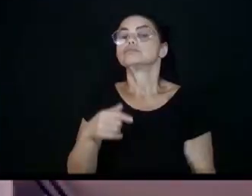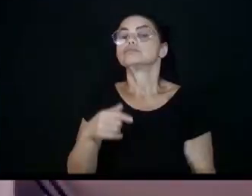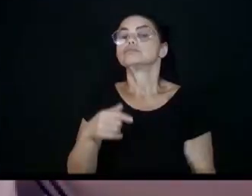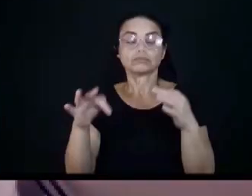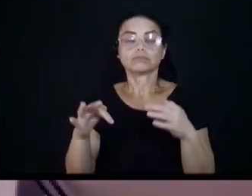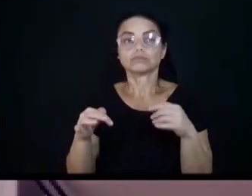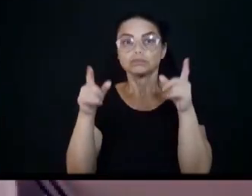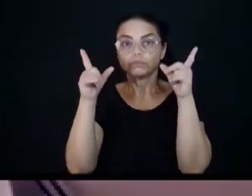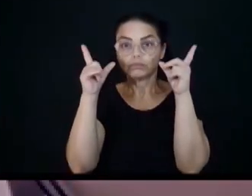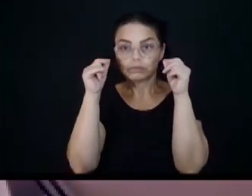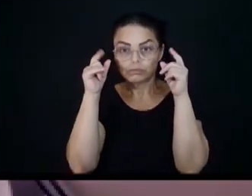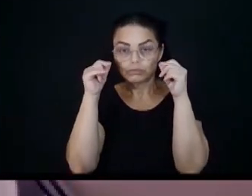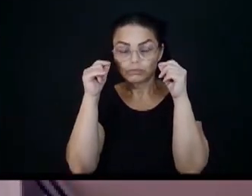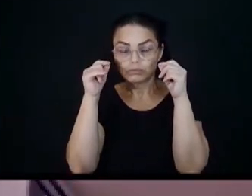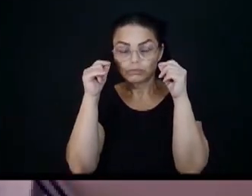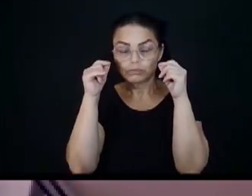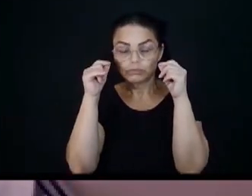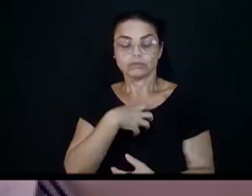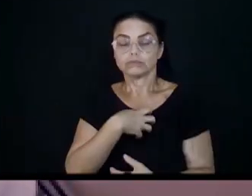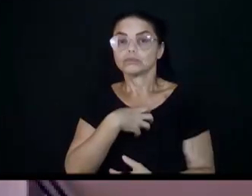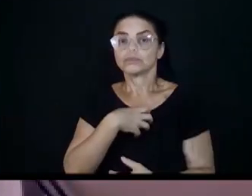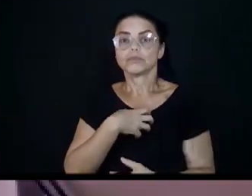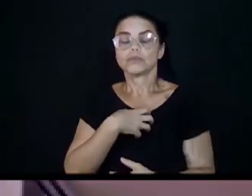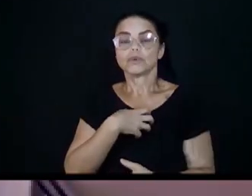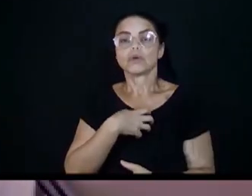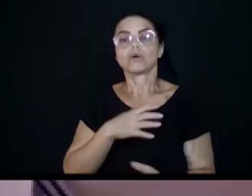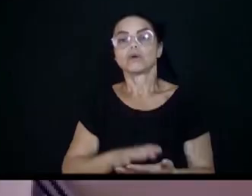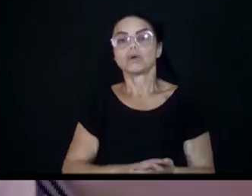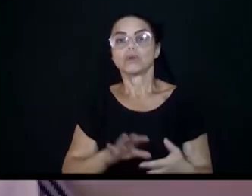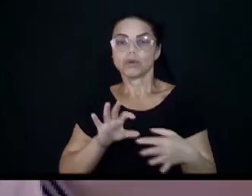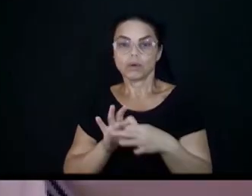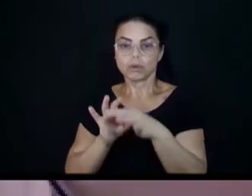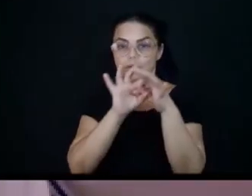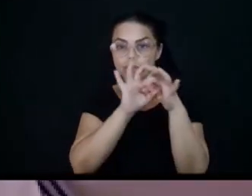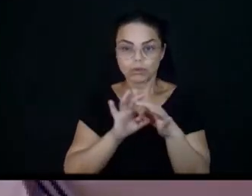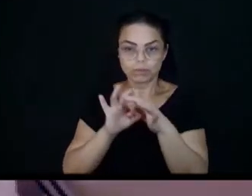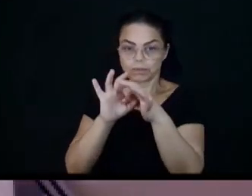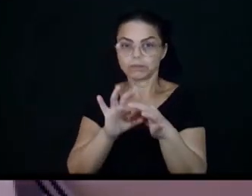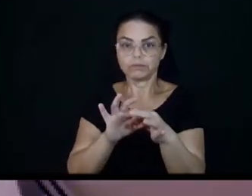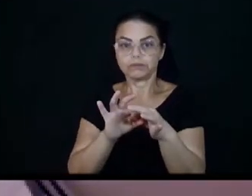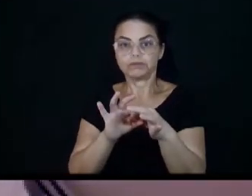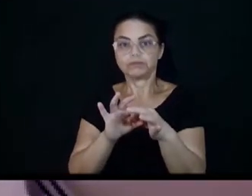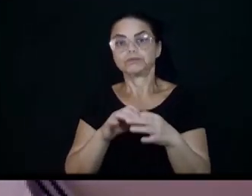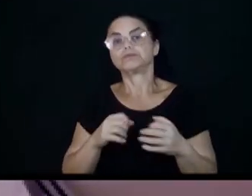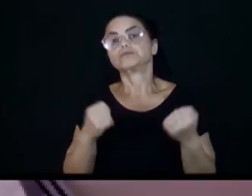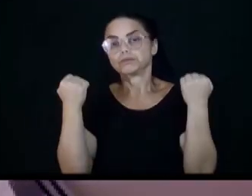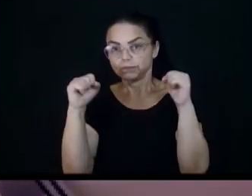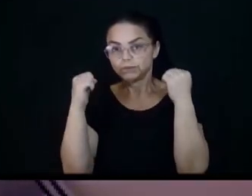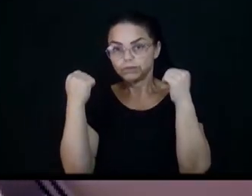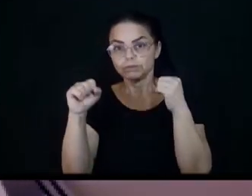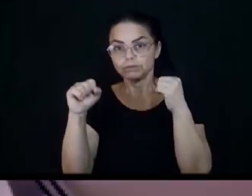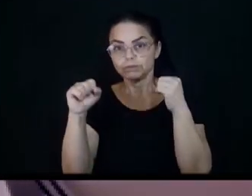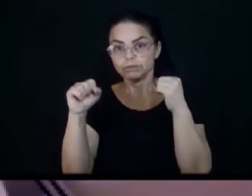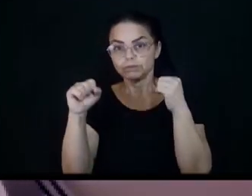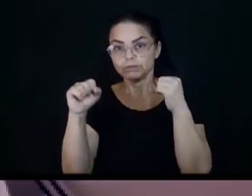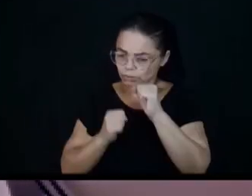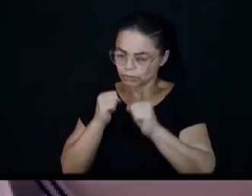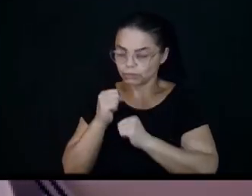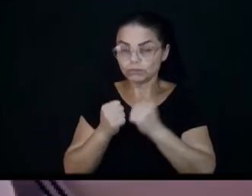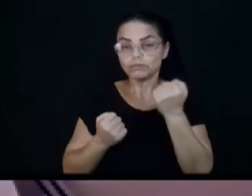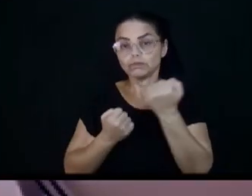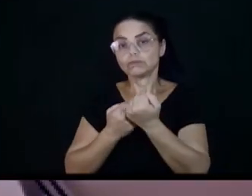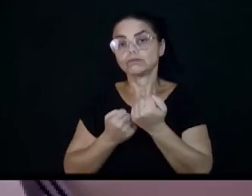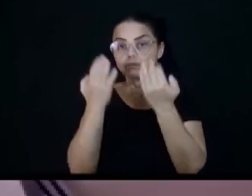da pessoa. Associado à atividade física, existe também algum apoio psicológico através da